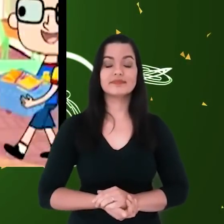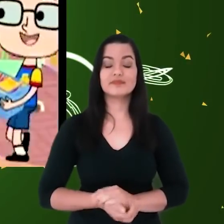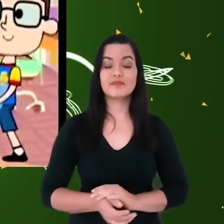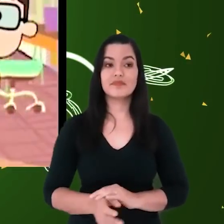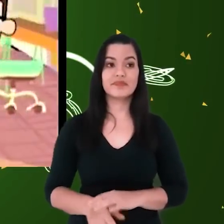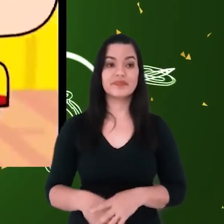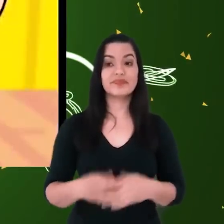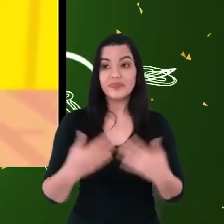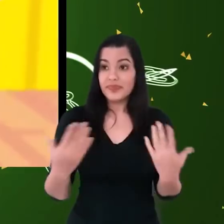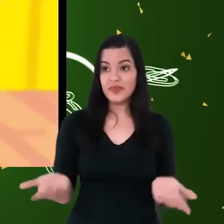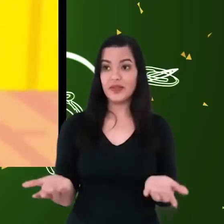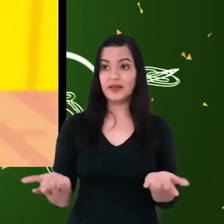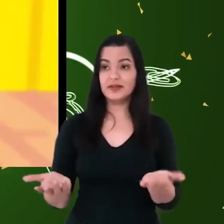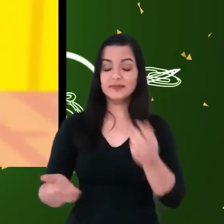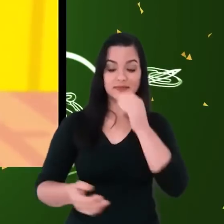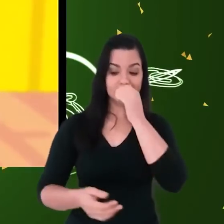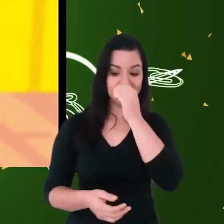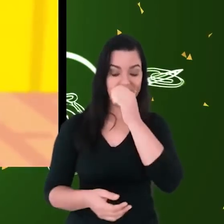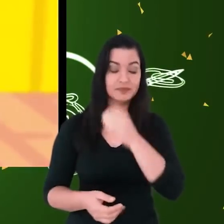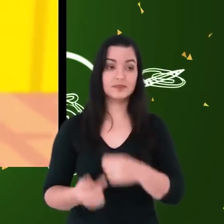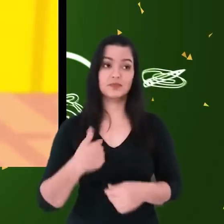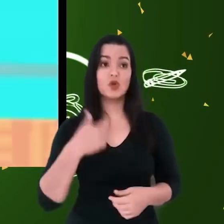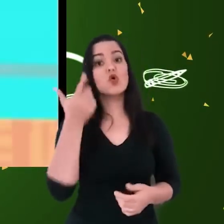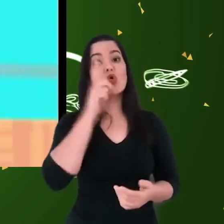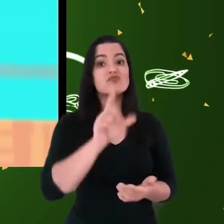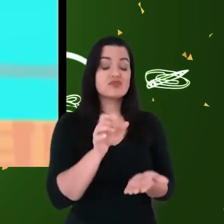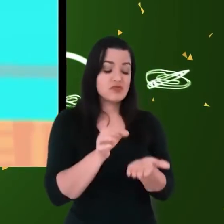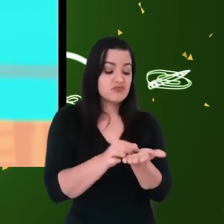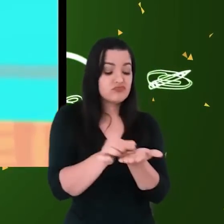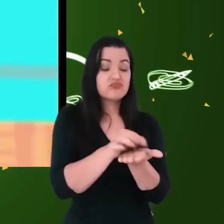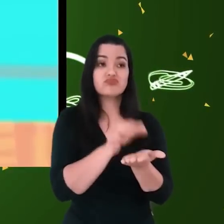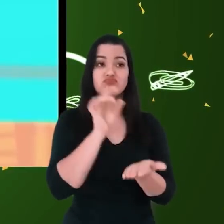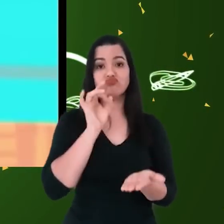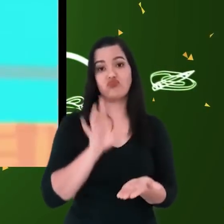E aí? Só consegui isso.